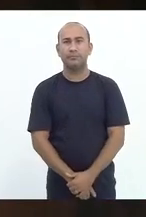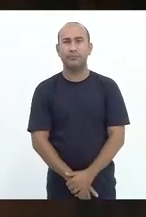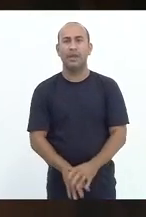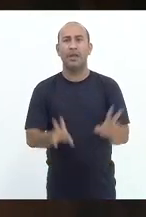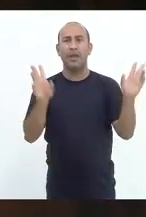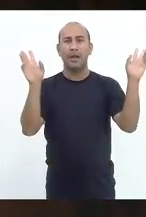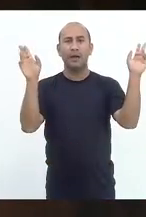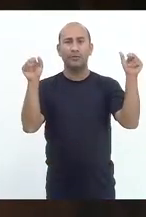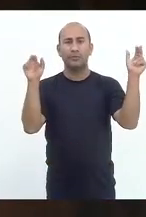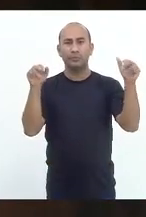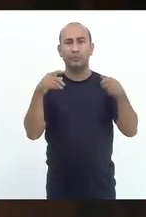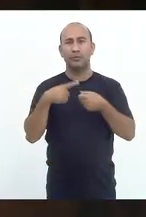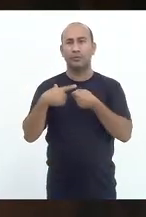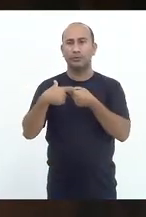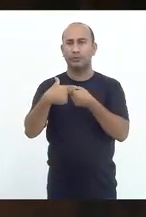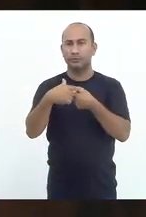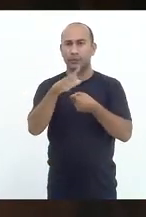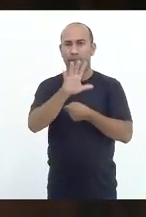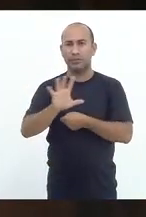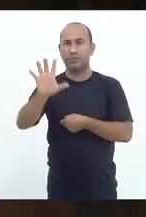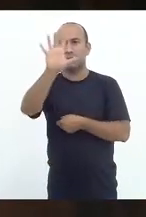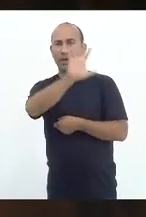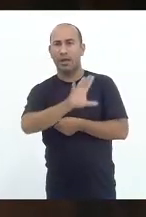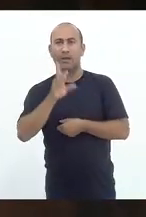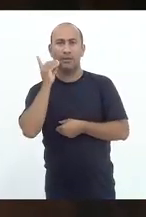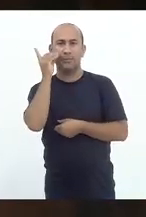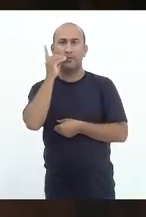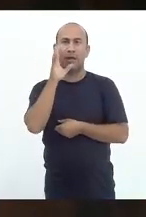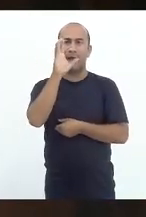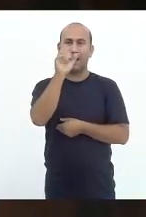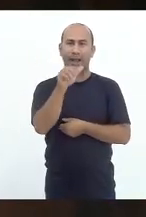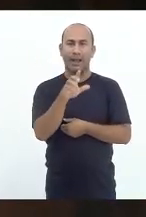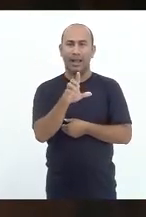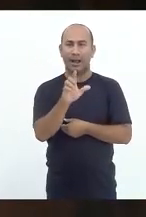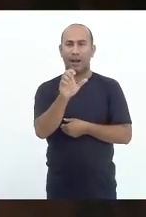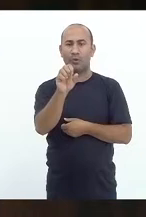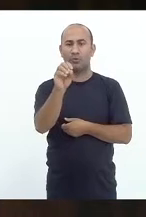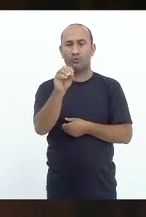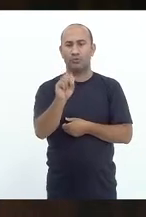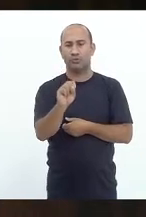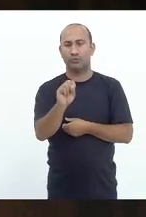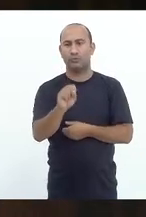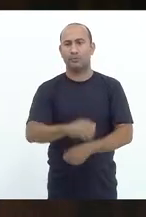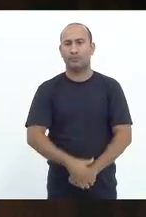Assuntos Municipais e Desenvolvimentos Regionais, deputado Carlos Macedo.